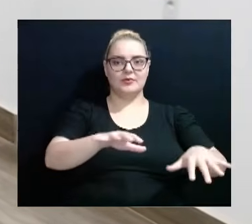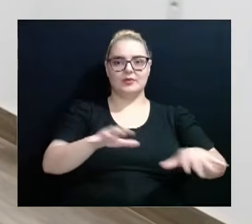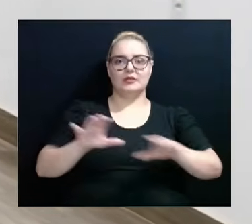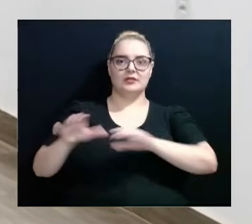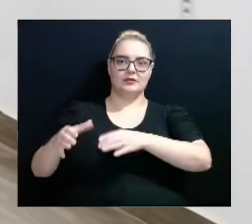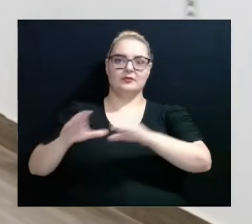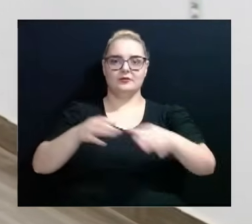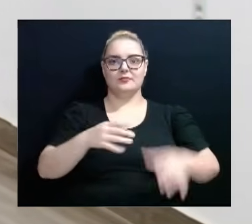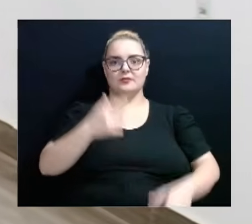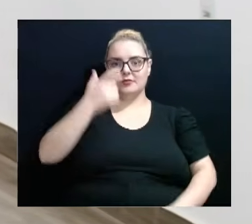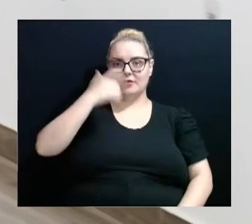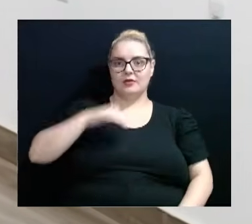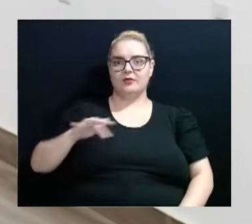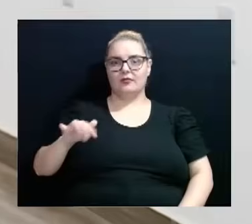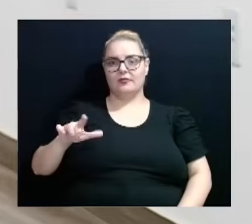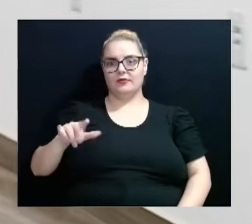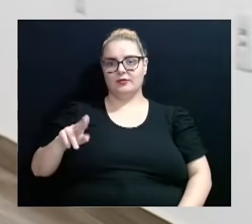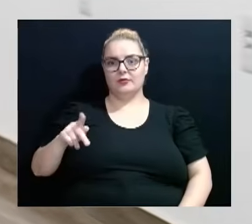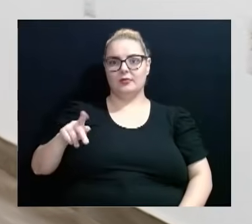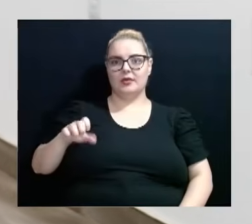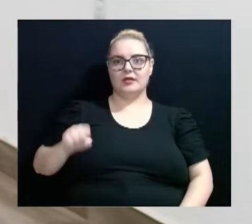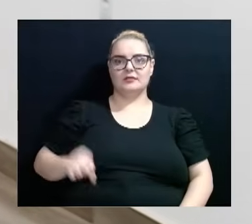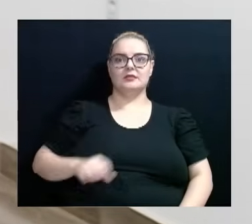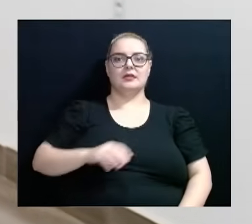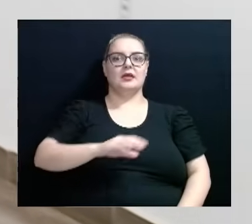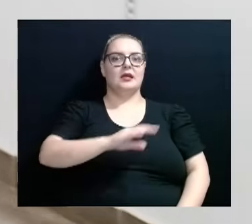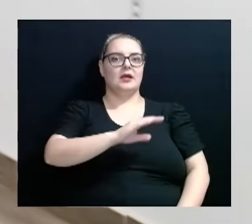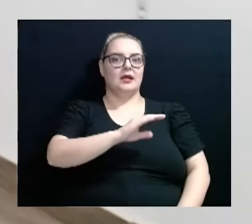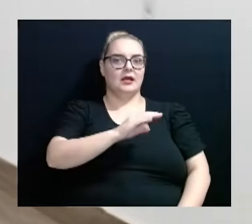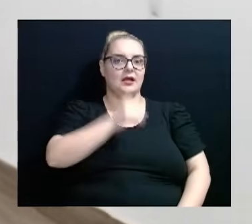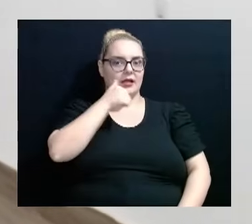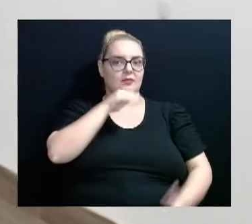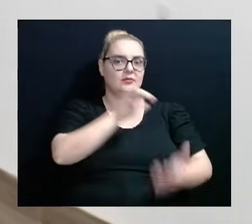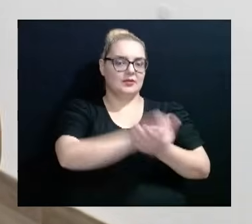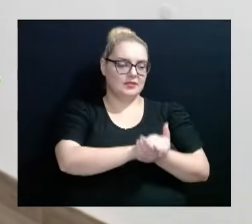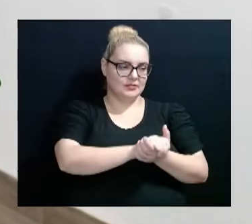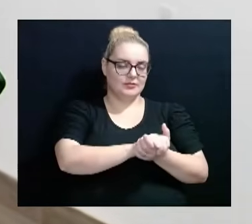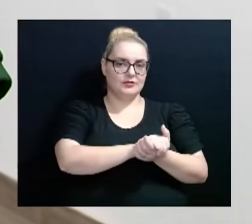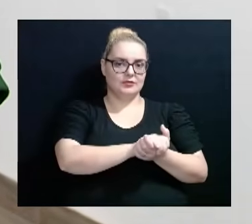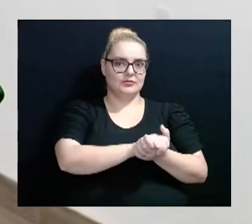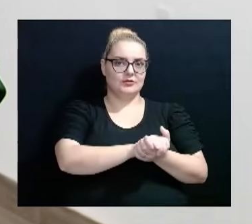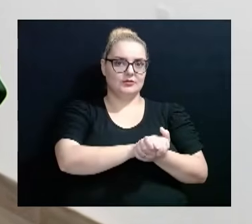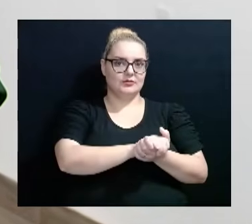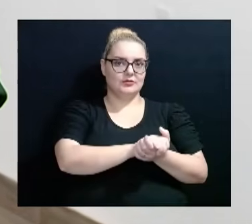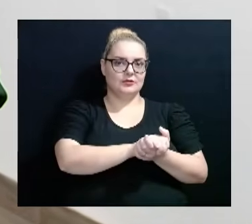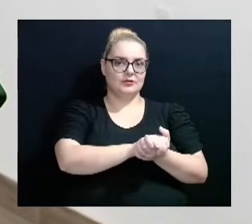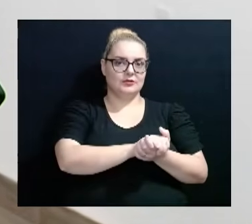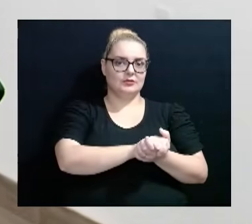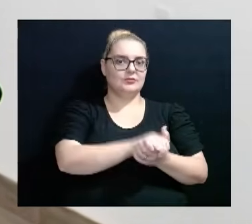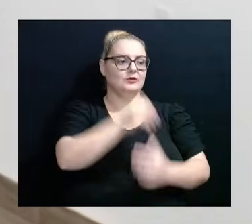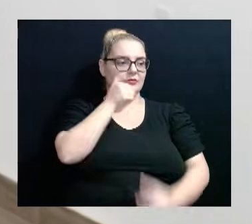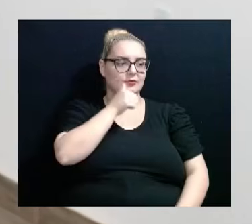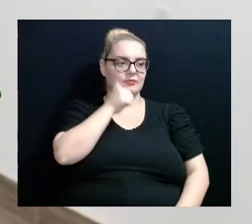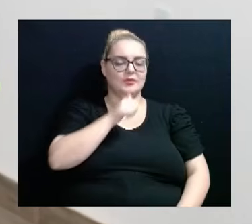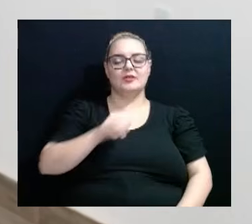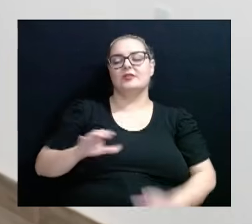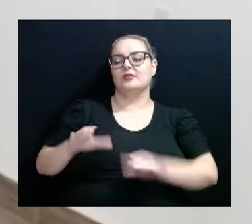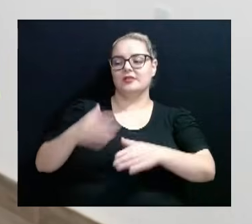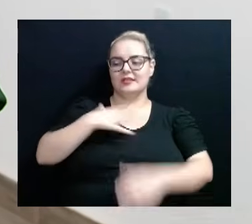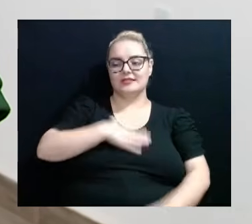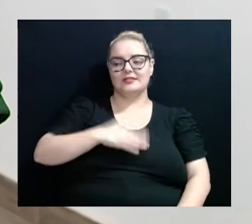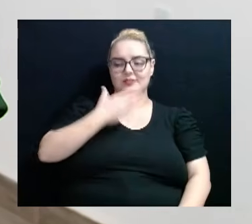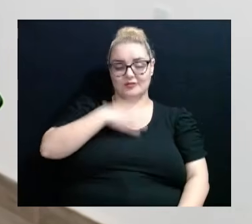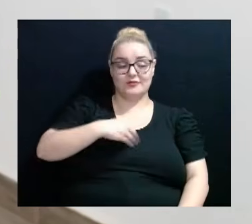hoje está na sua categoria. Eu jogo full pads, as crianças estão na academy e minha esposa, a Natália, está no